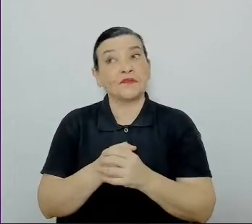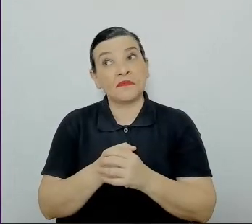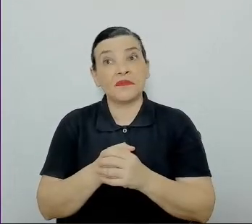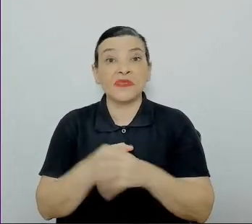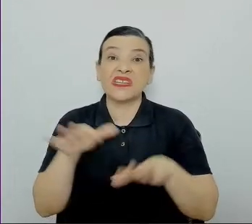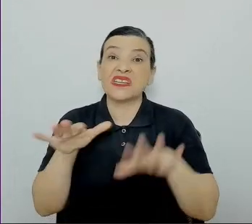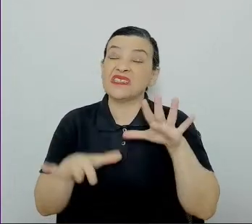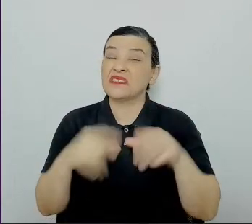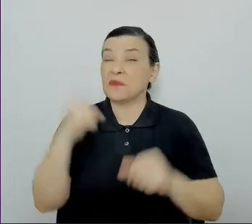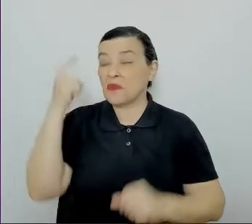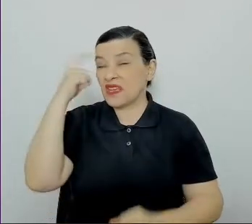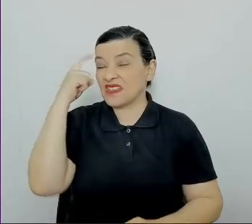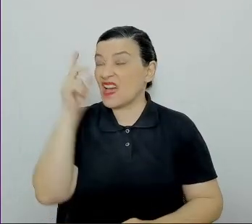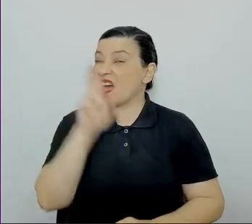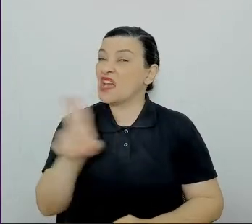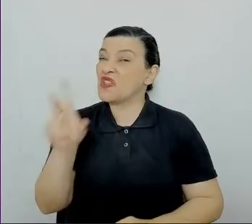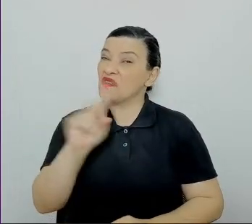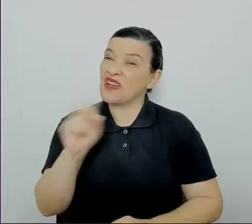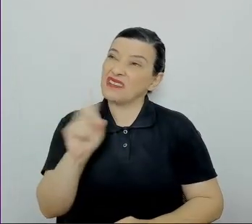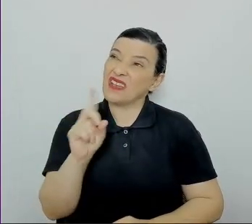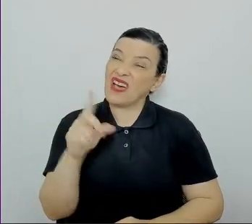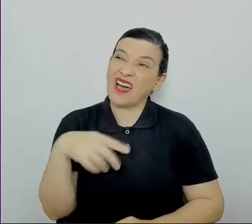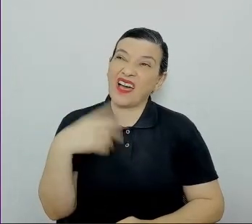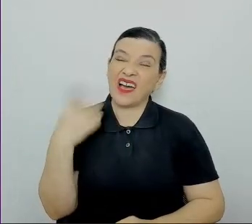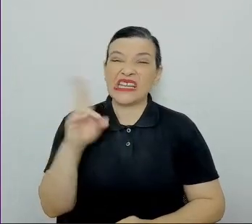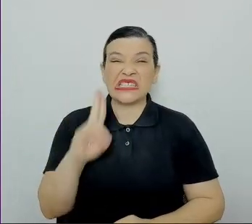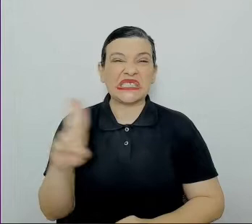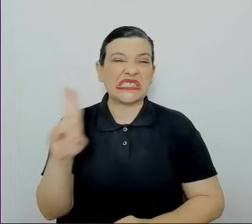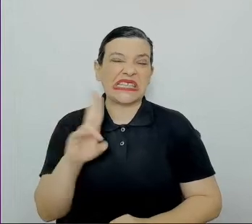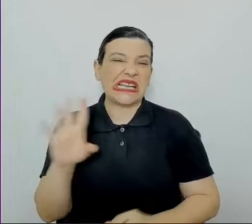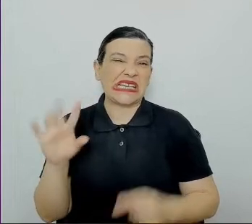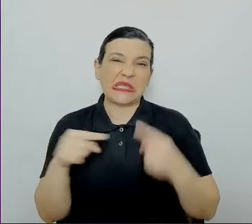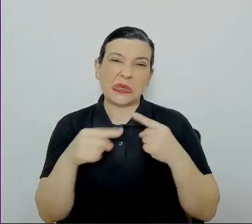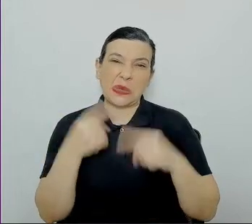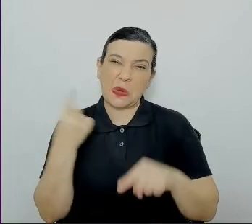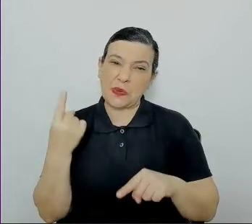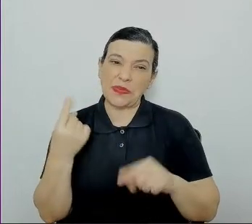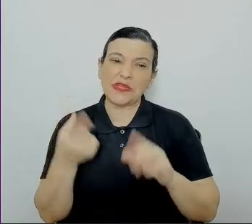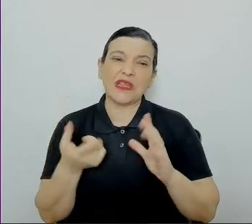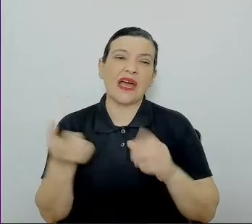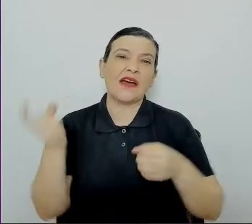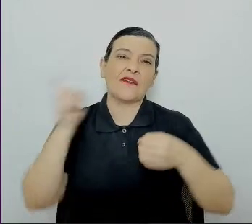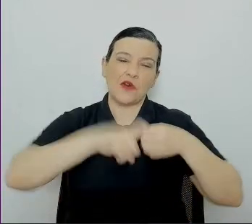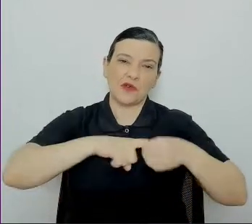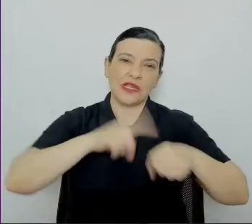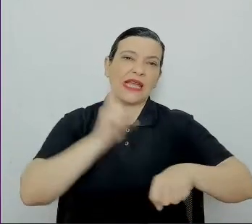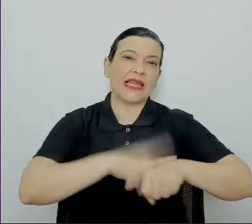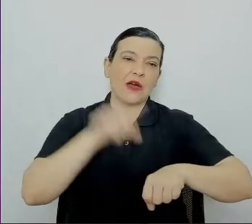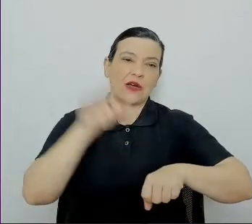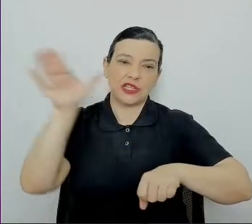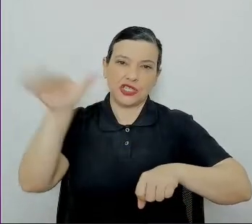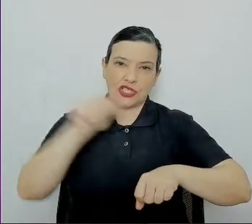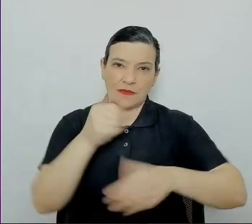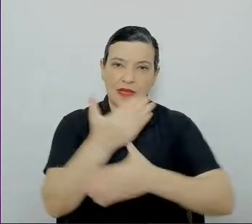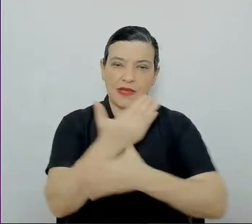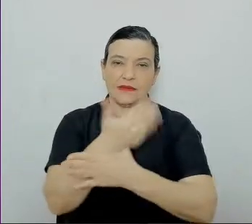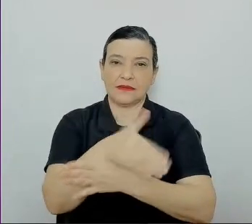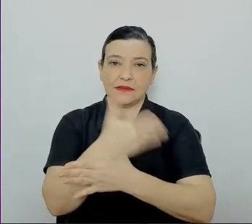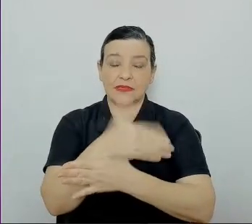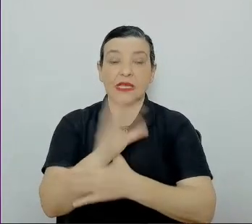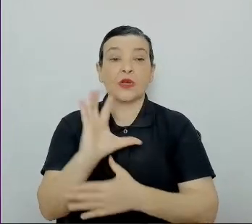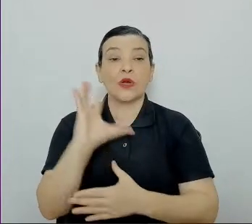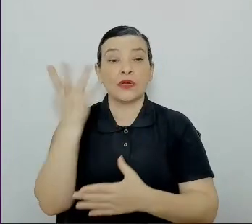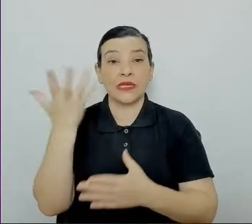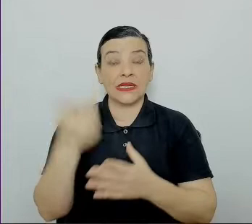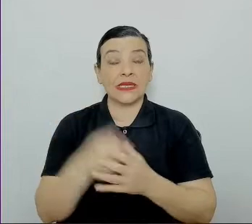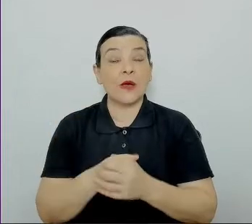usar. Ou se usasse, ia ver que não fazia sentido, ia voltar a usar ou só chamar na hora. E foi o que aconteceu. Mas é uma forma